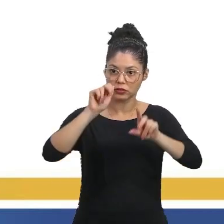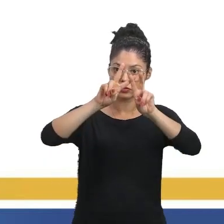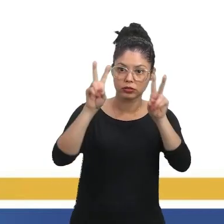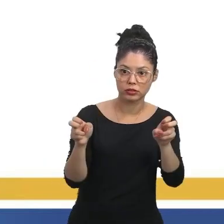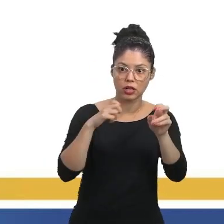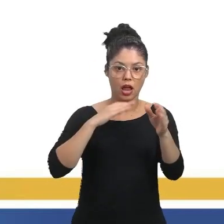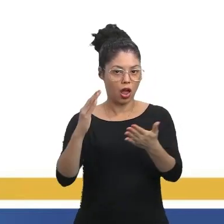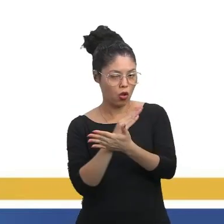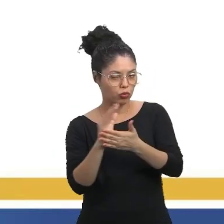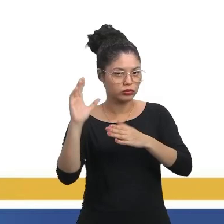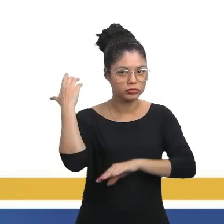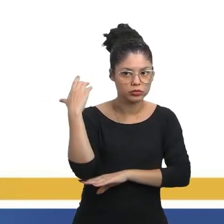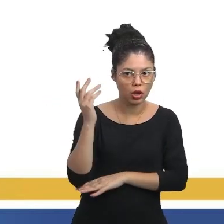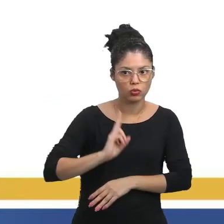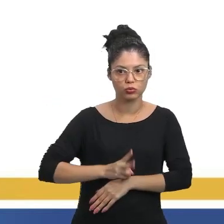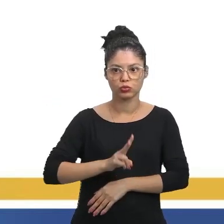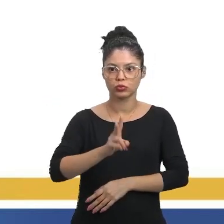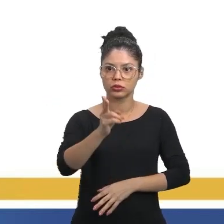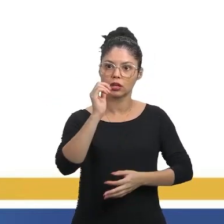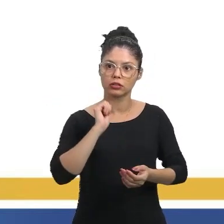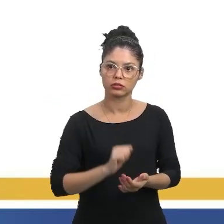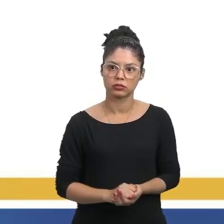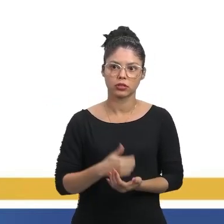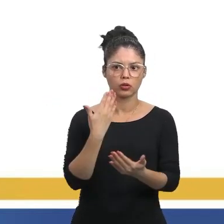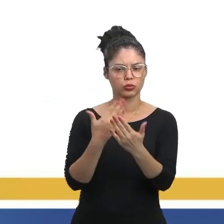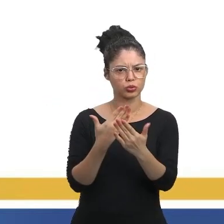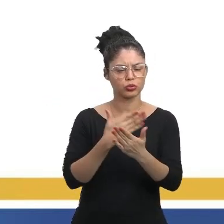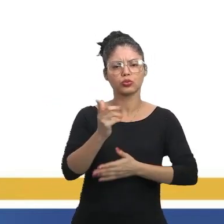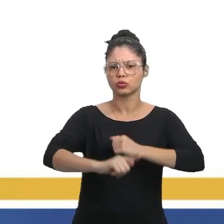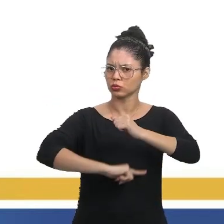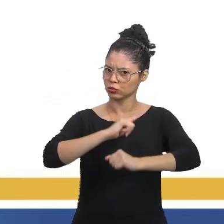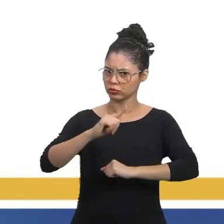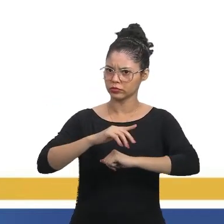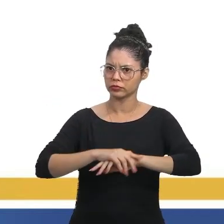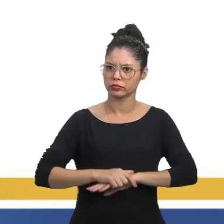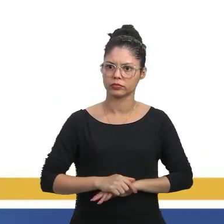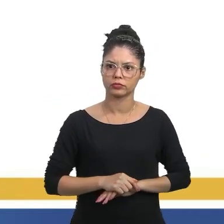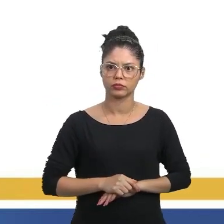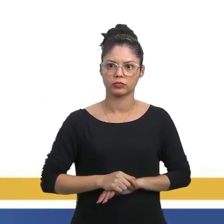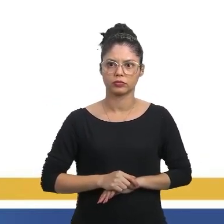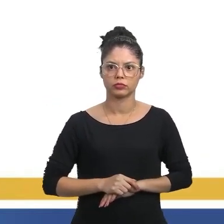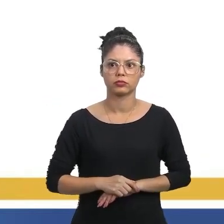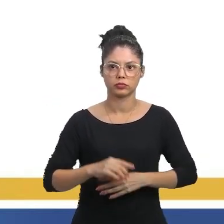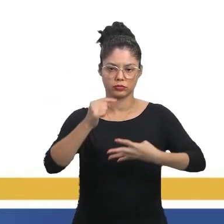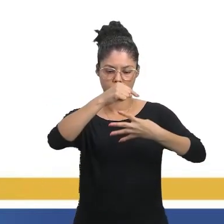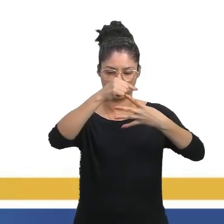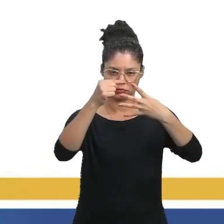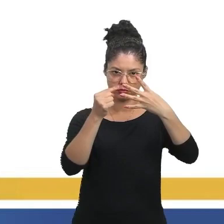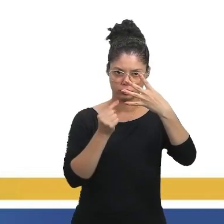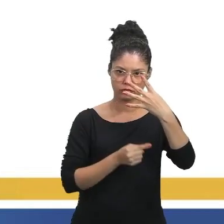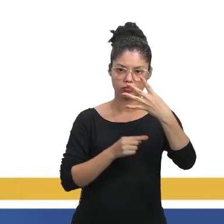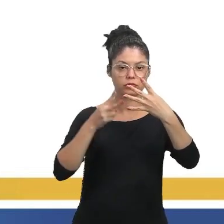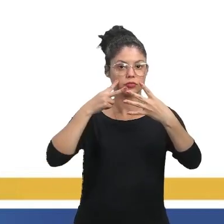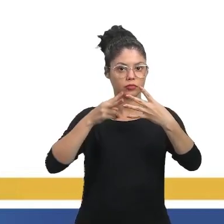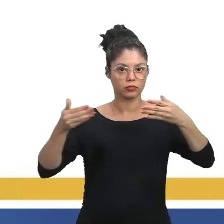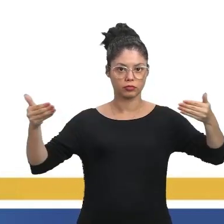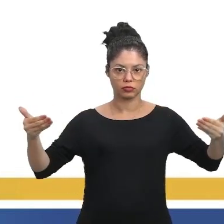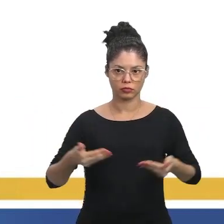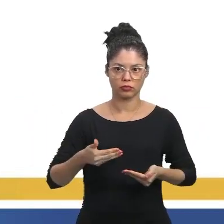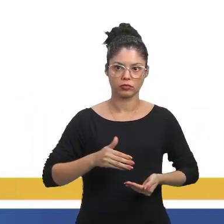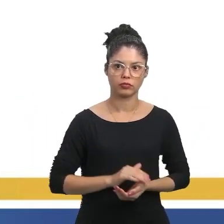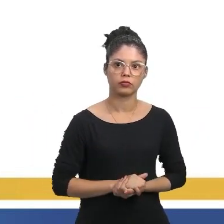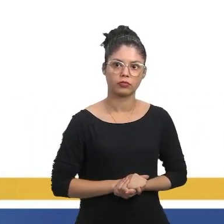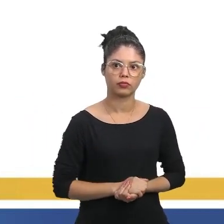alguns cientistas deram continuidade ao estudo da atomística, que é o caso de quatro principais que nós vamos ver